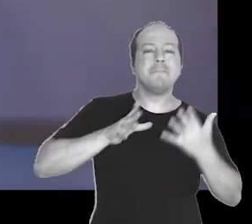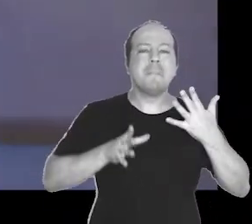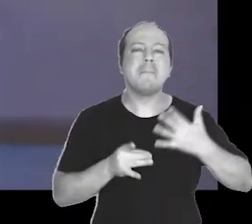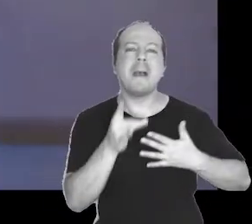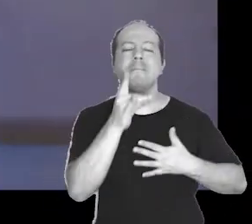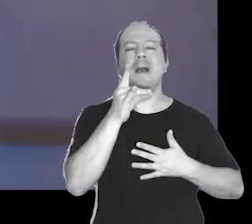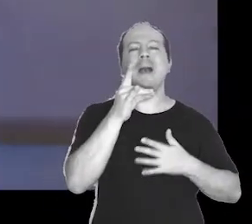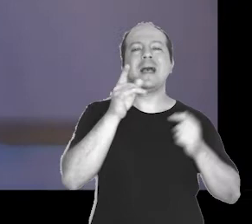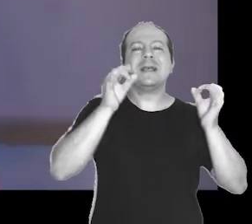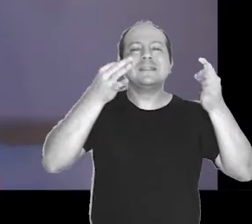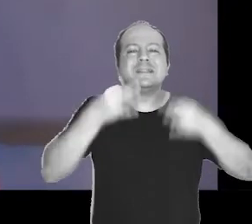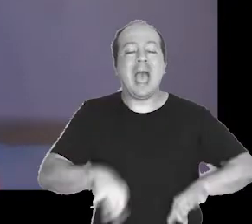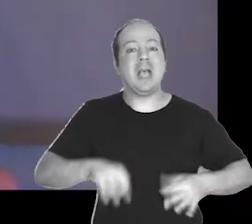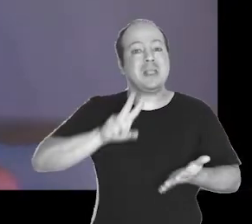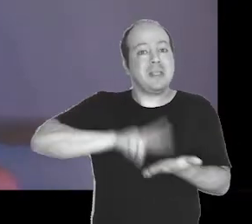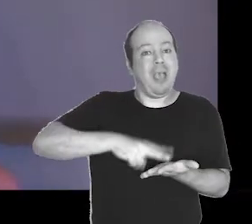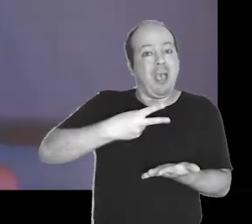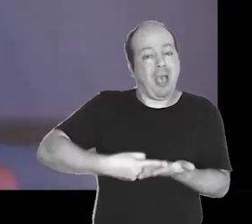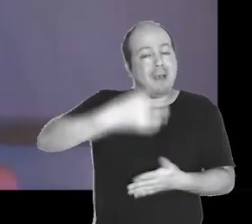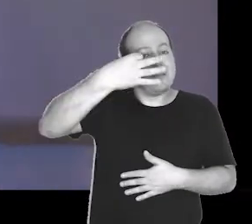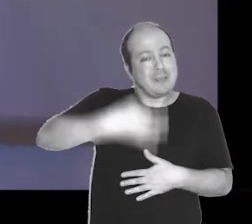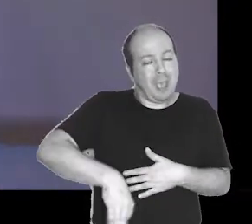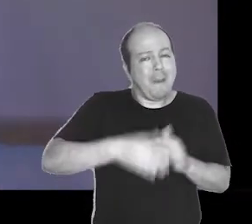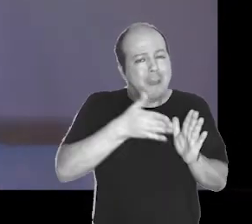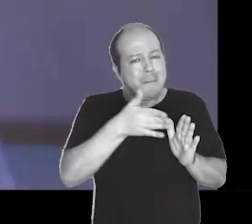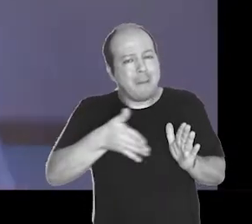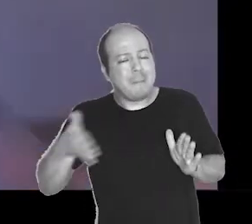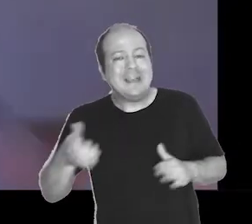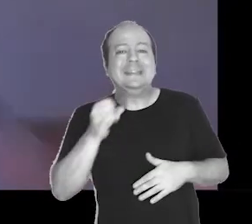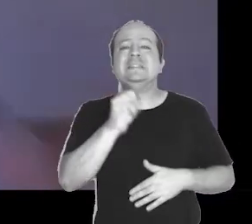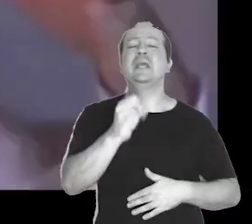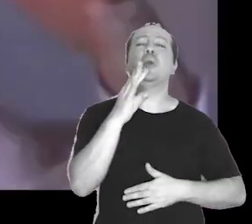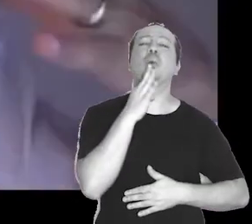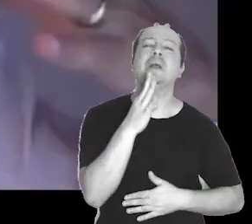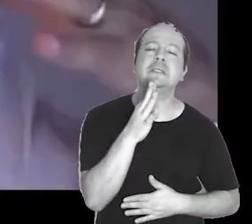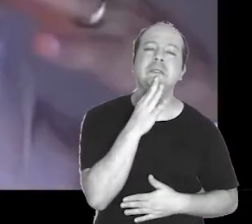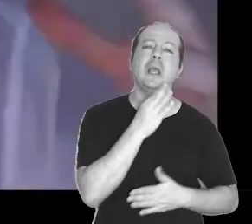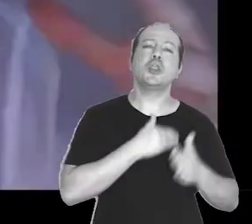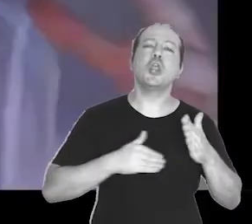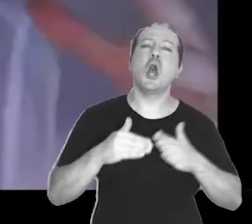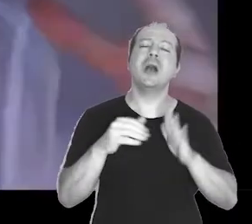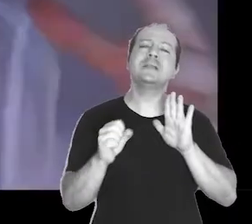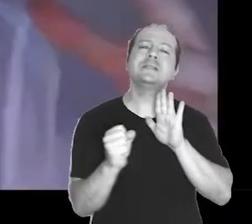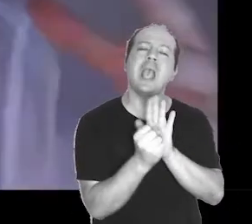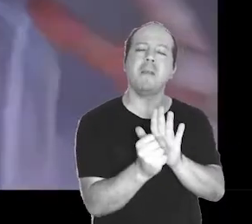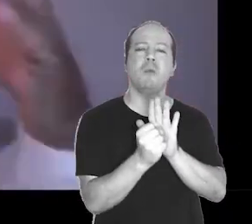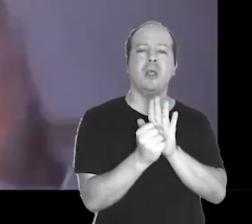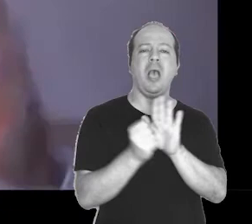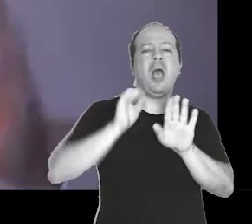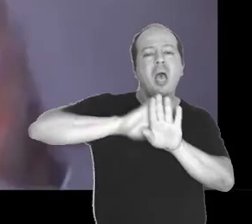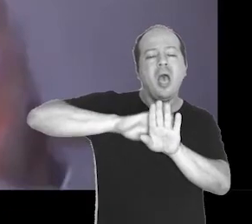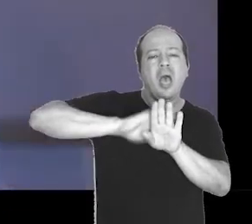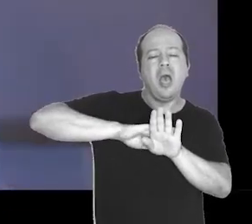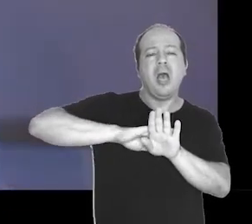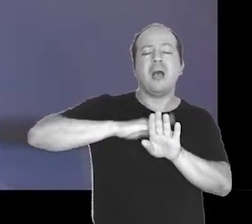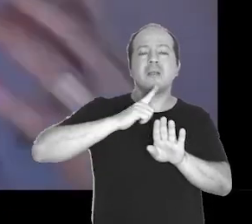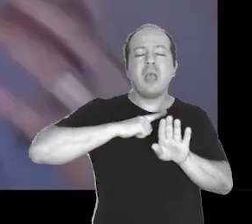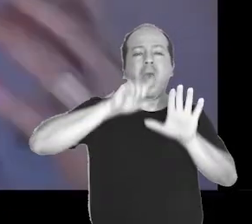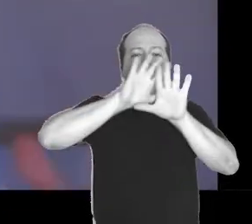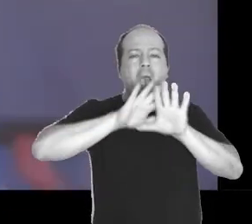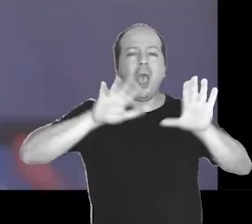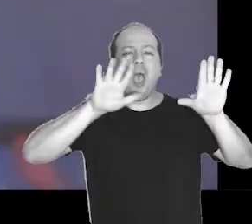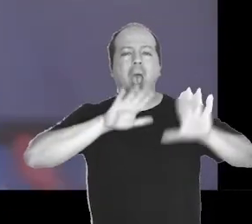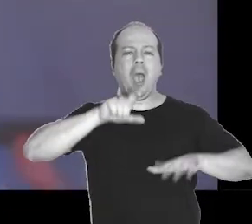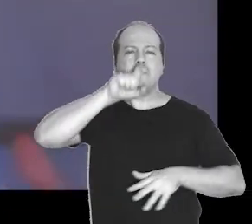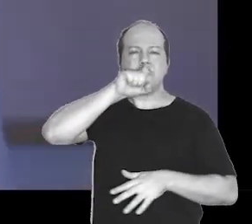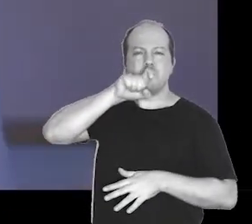certos para interpretá-la. Se conhecermos toda a simbologia que existe por trás das imagens do